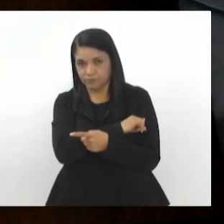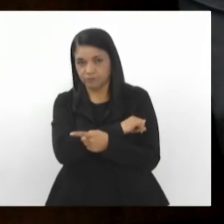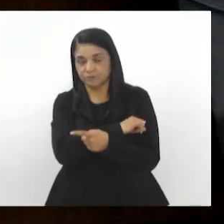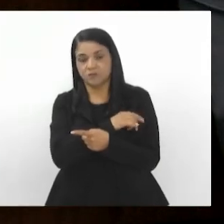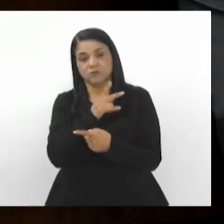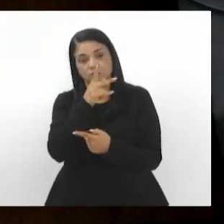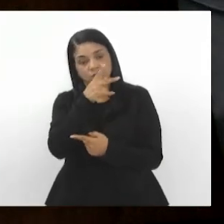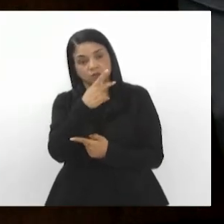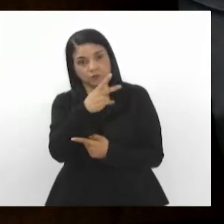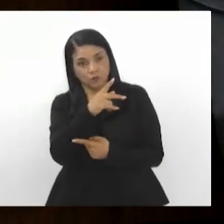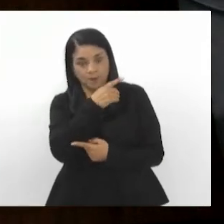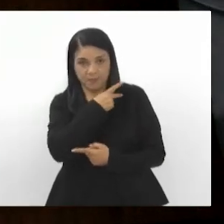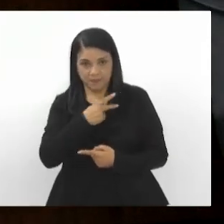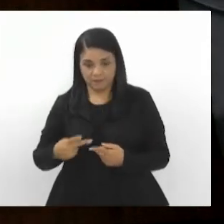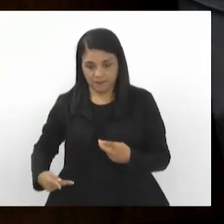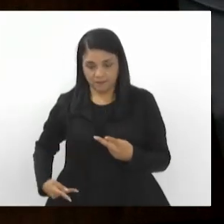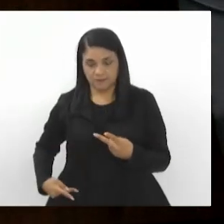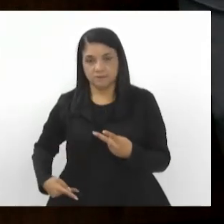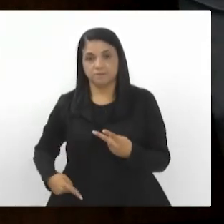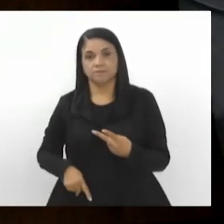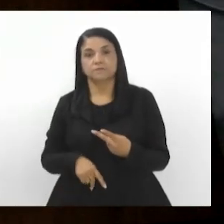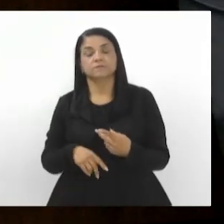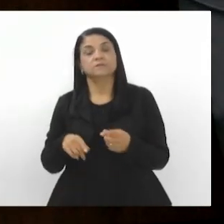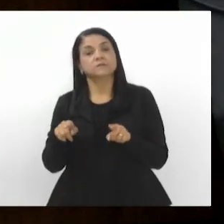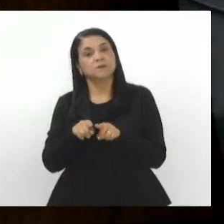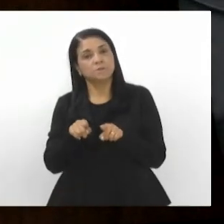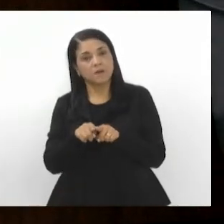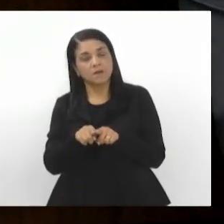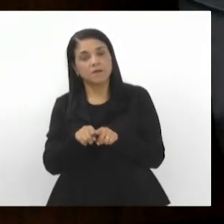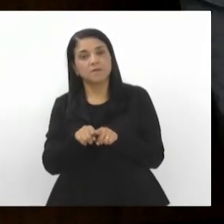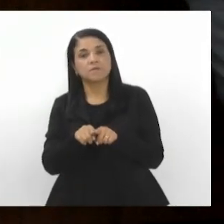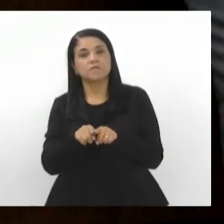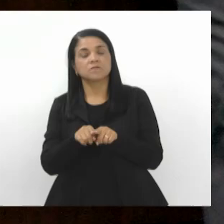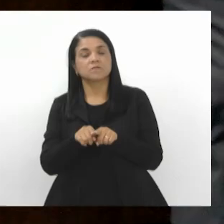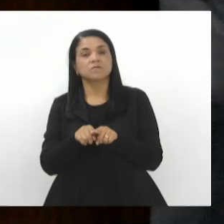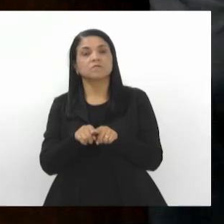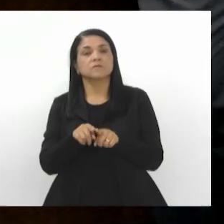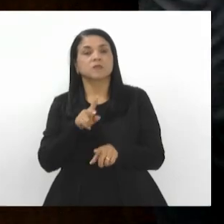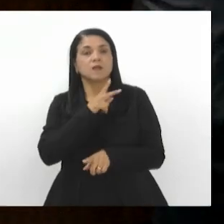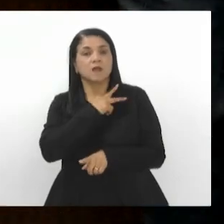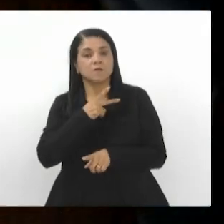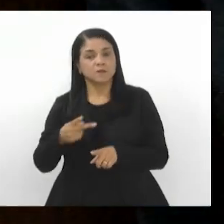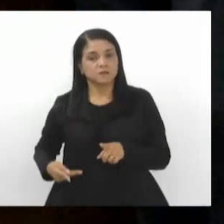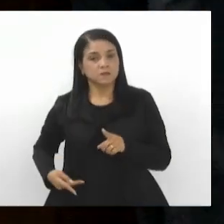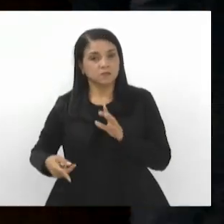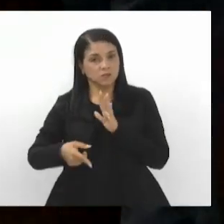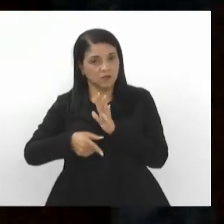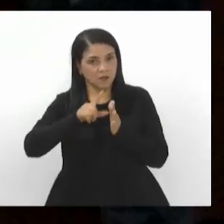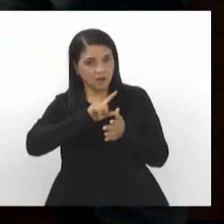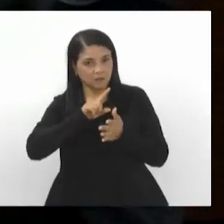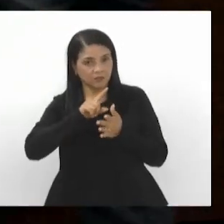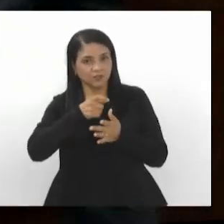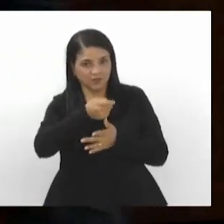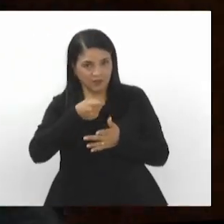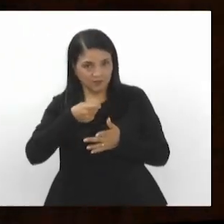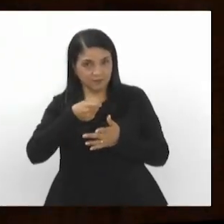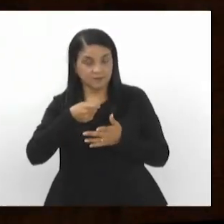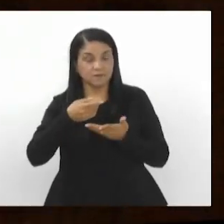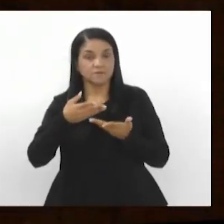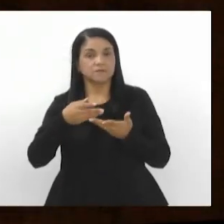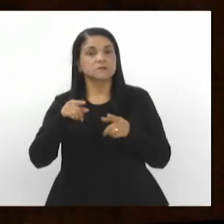sua presidência, e até mesmo sob a presidência anterior, visto que